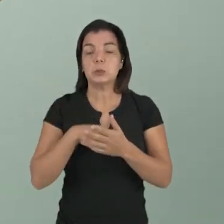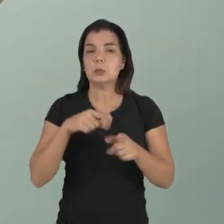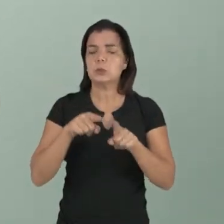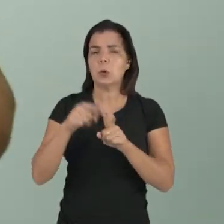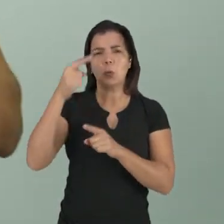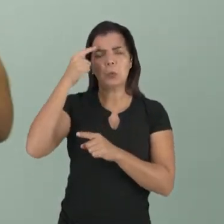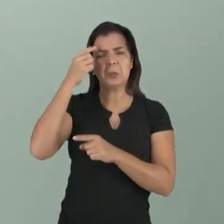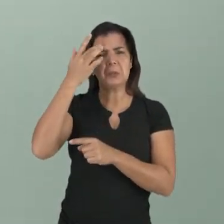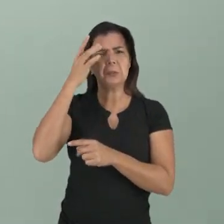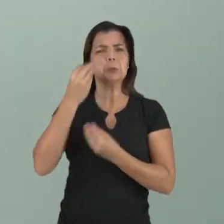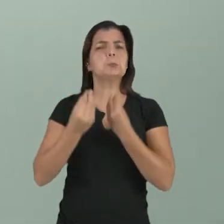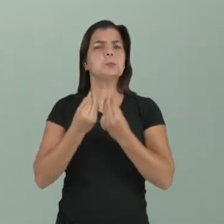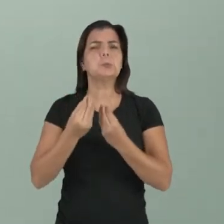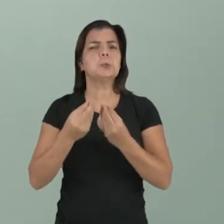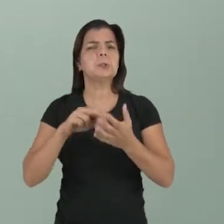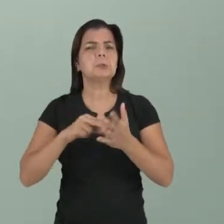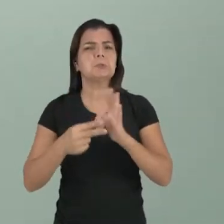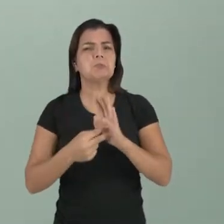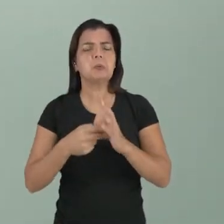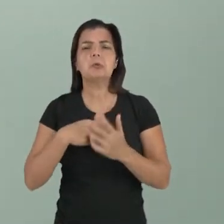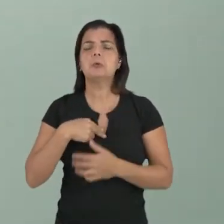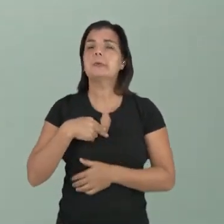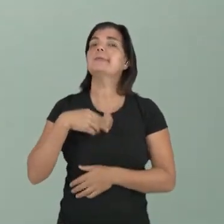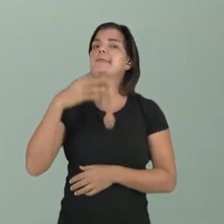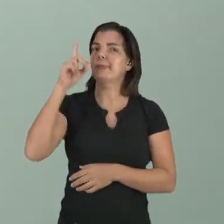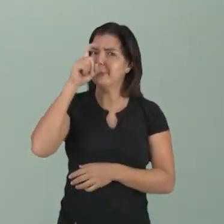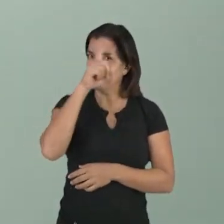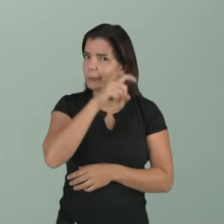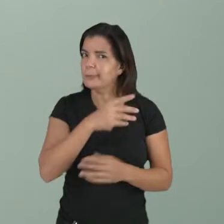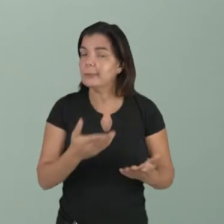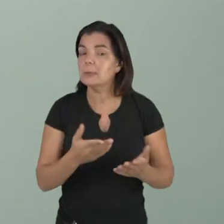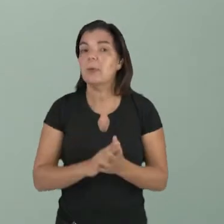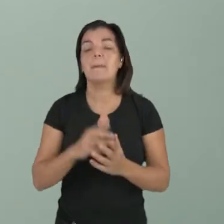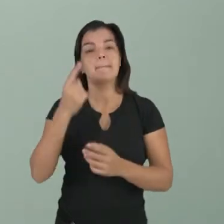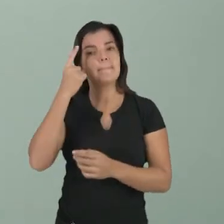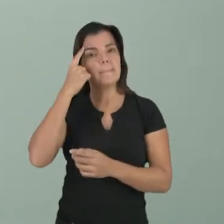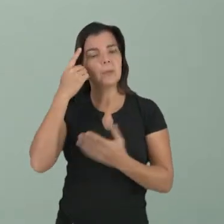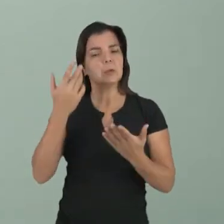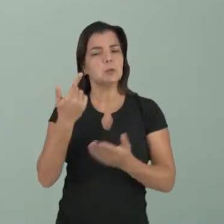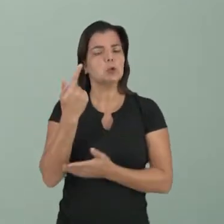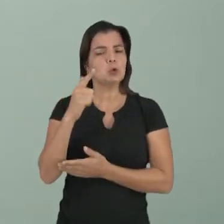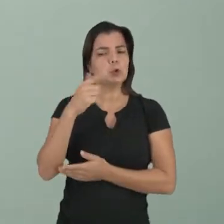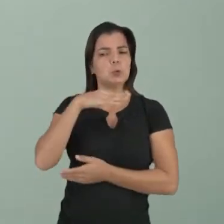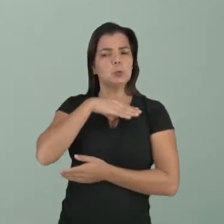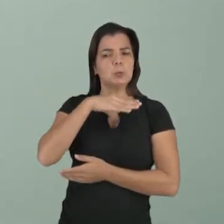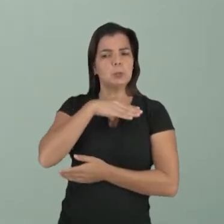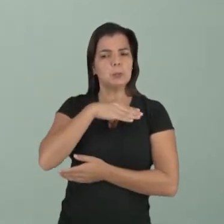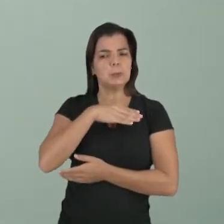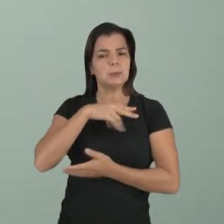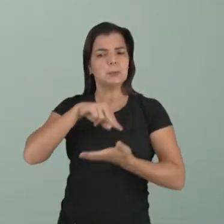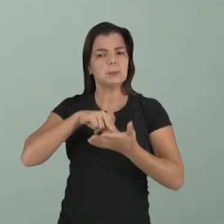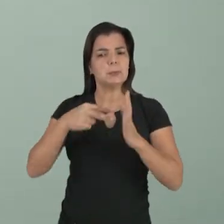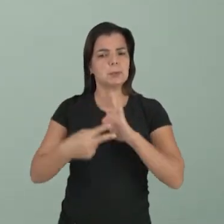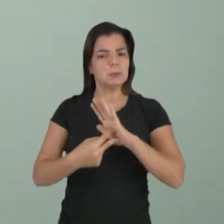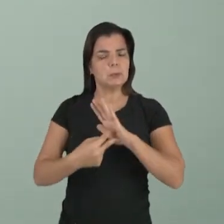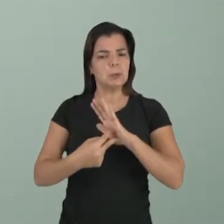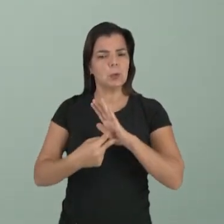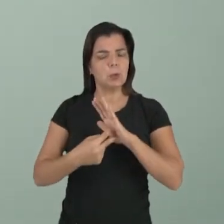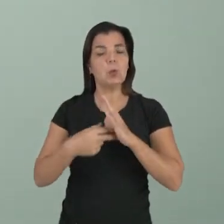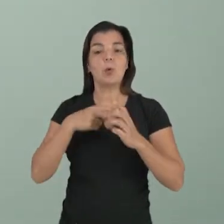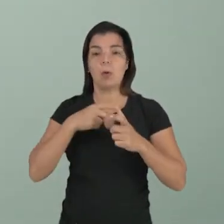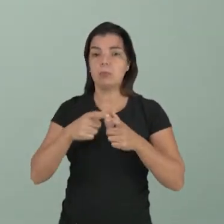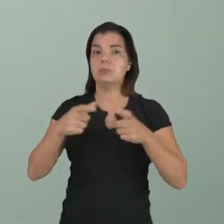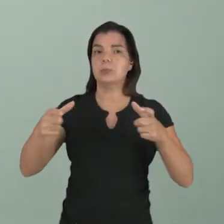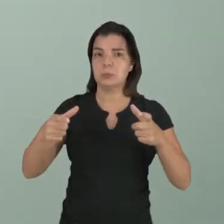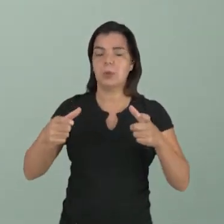com esse pensamento, não sei nem do que se trata, nunca ouvi falar, tá ruim o negócio. Você tem que pensar assim, geografia urbana, então, urbana, urbanização.